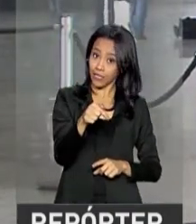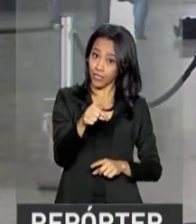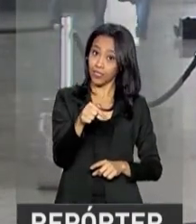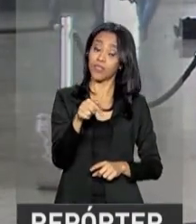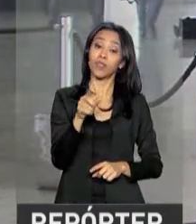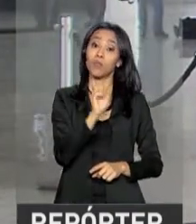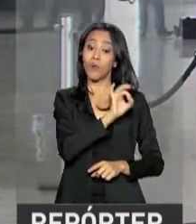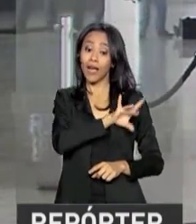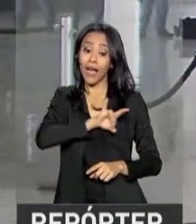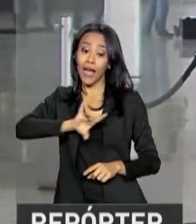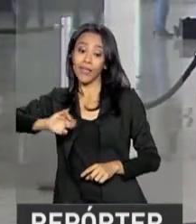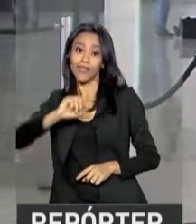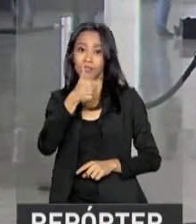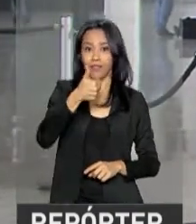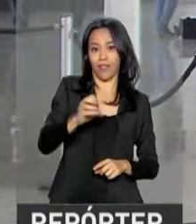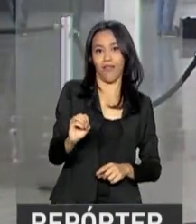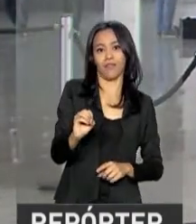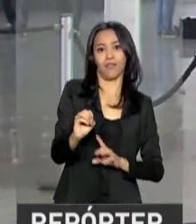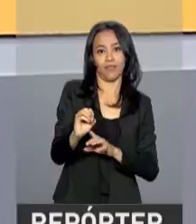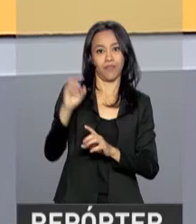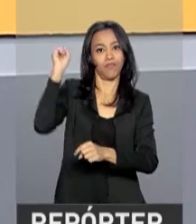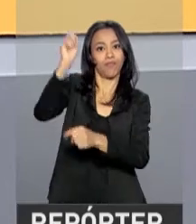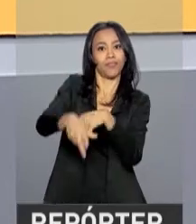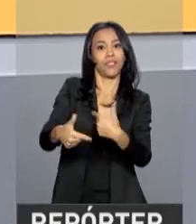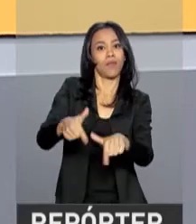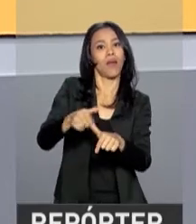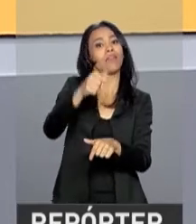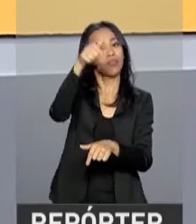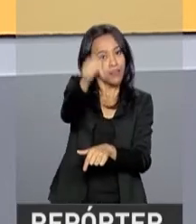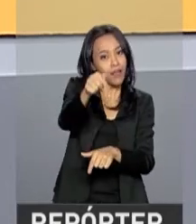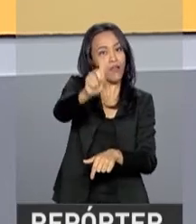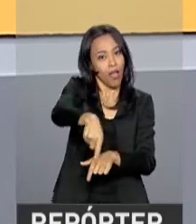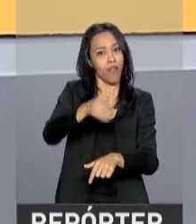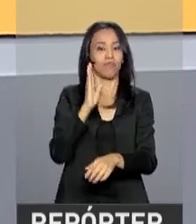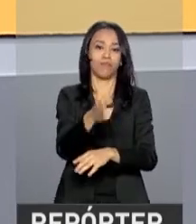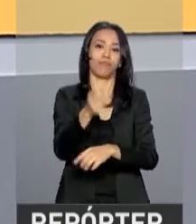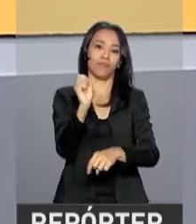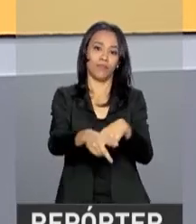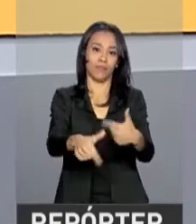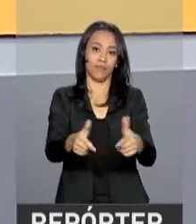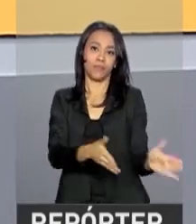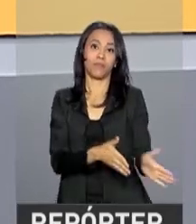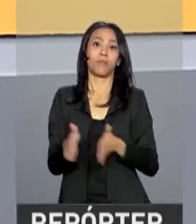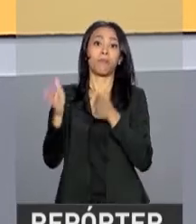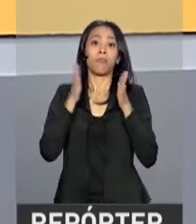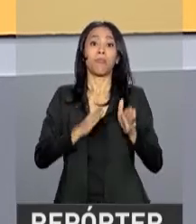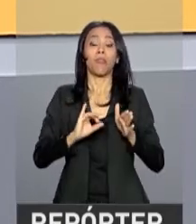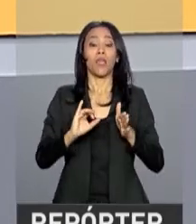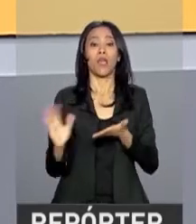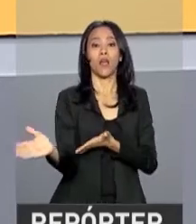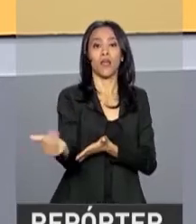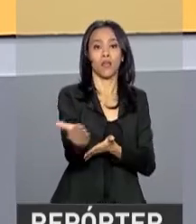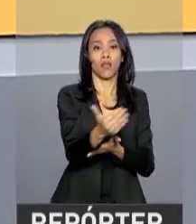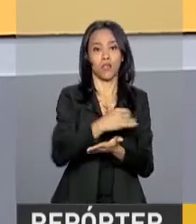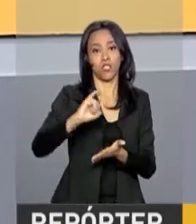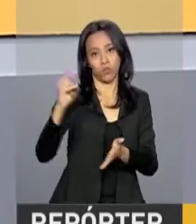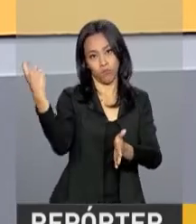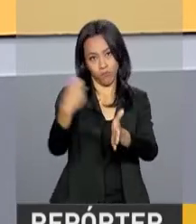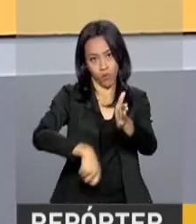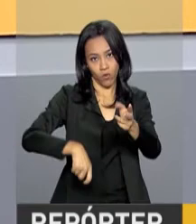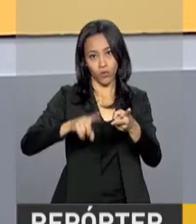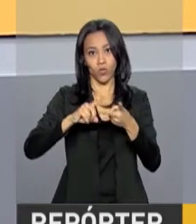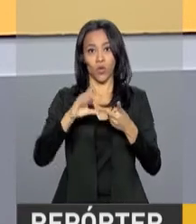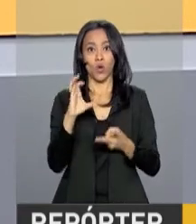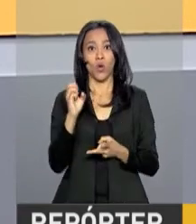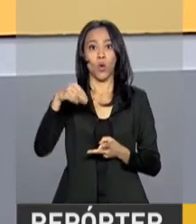dez postos de trabalho no campo a arrecadação de impostos e contribuições federais em maio ficou